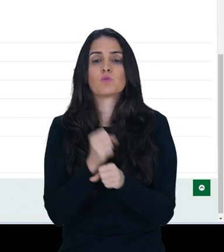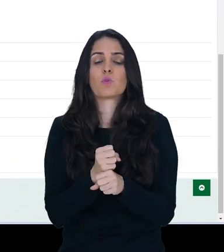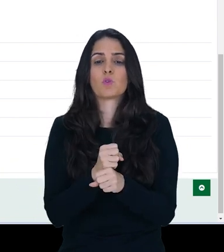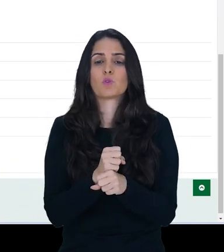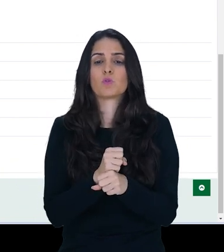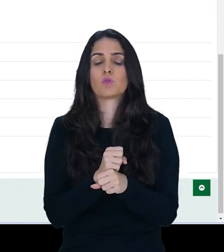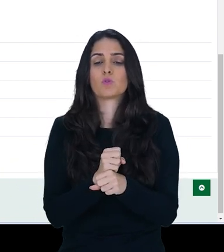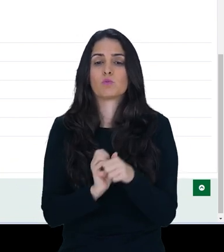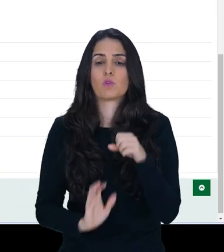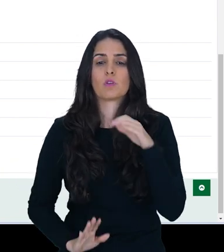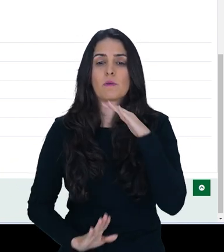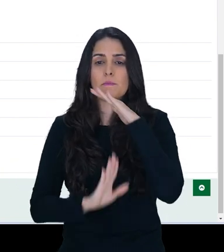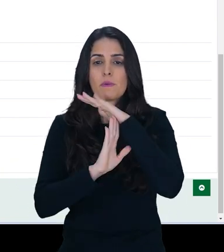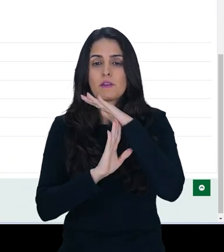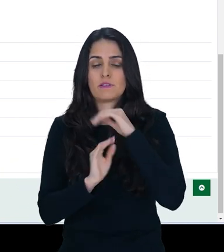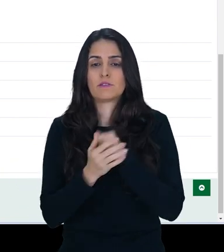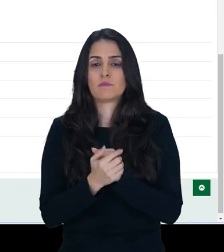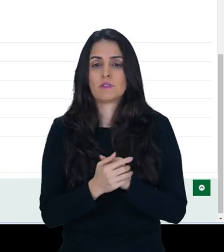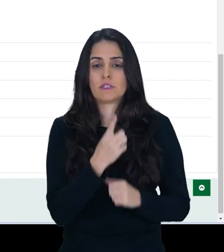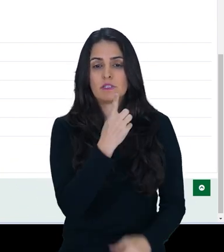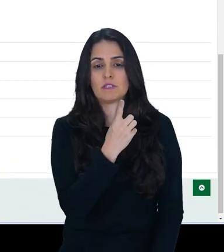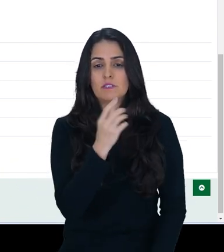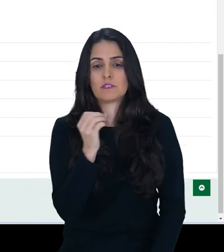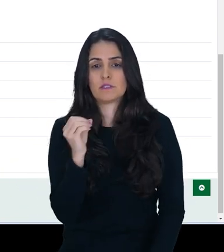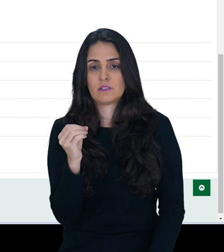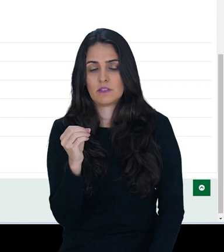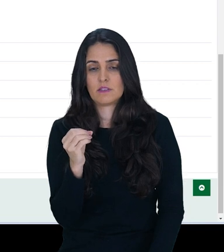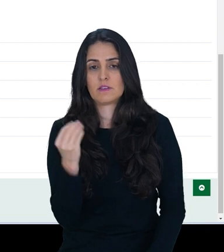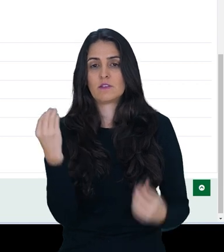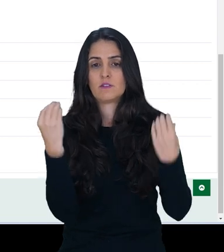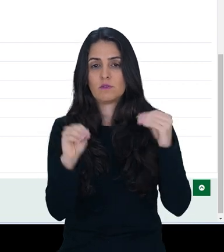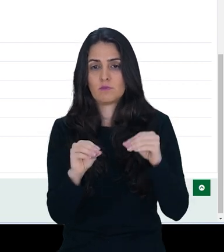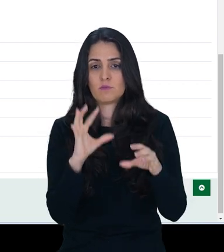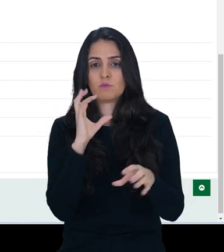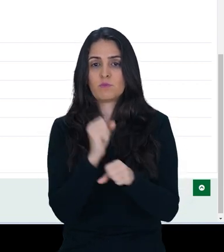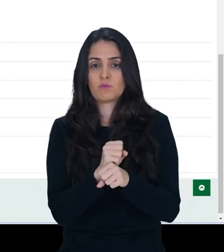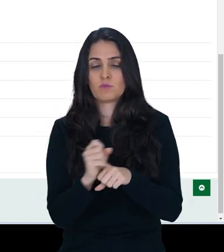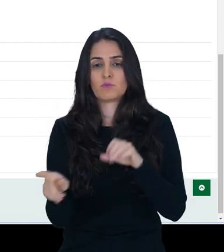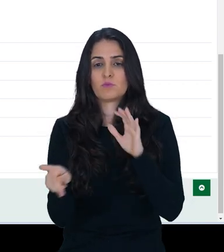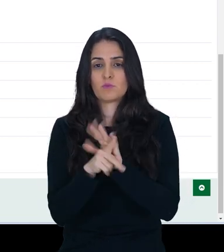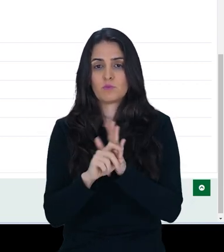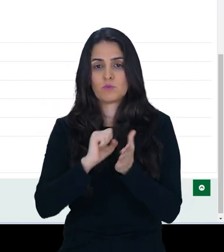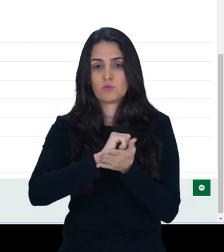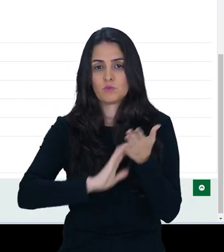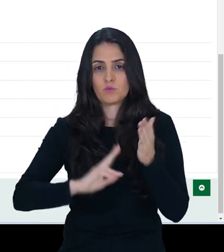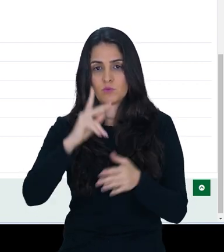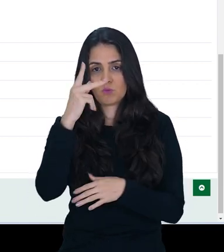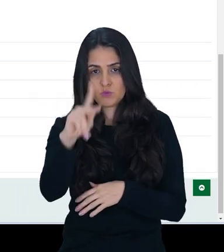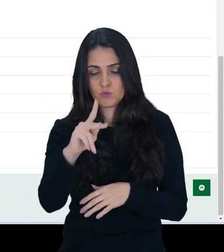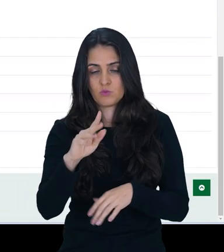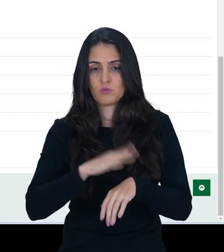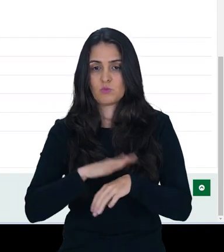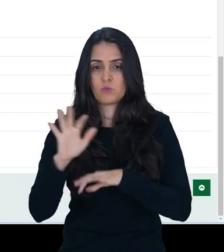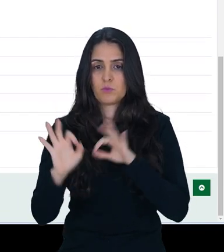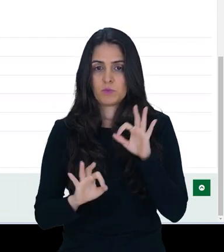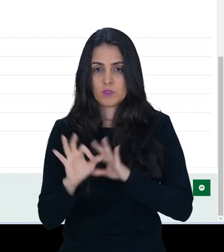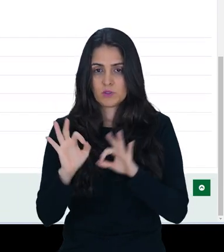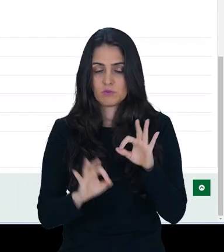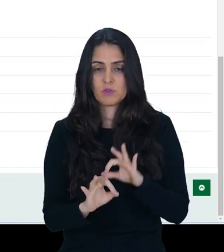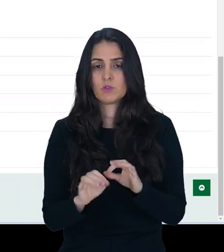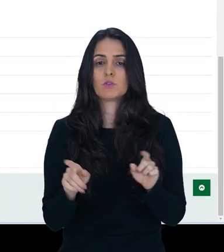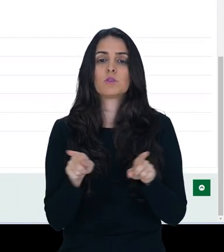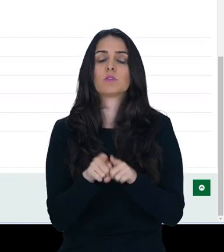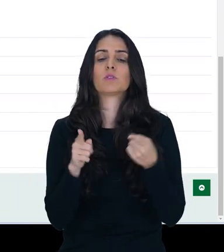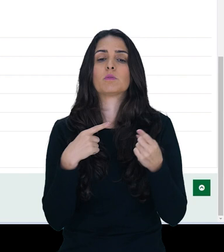pontos a nota máxima tá aqui um padrão sem você vai colocar a nota dessa atividade conforme o seu planejamento